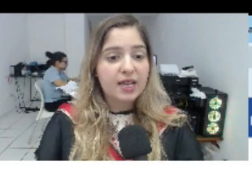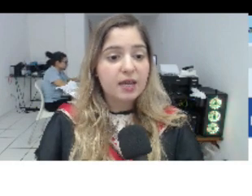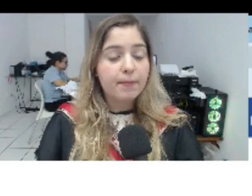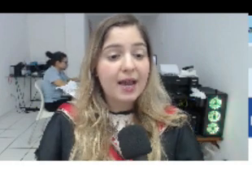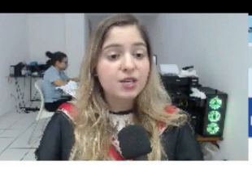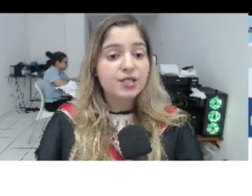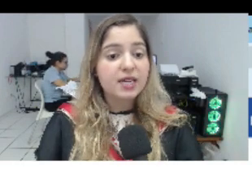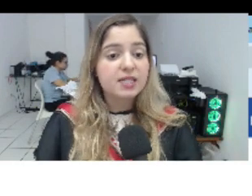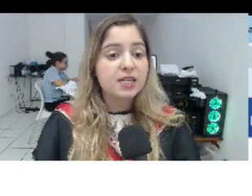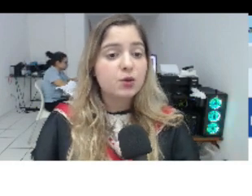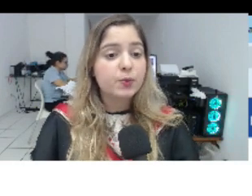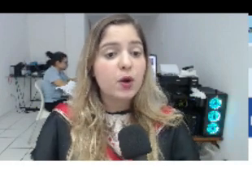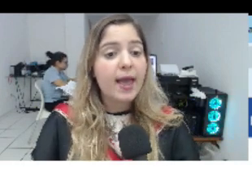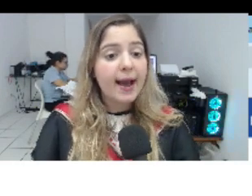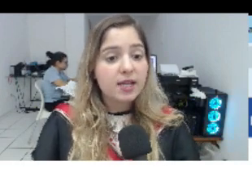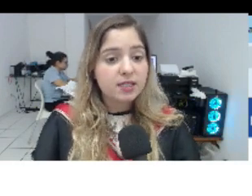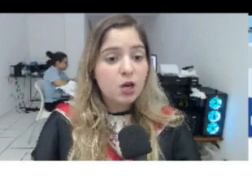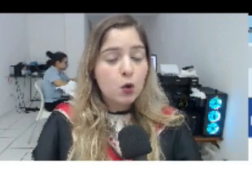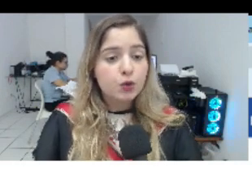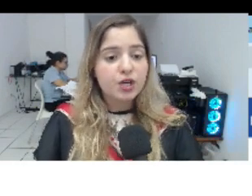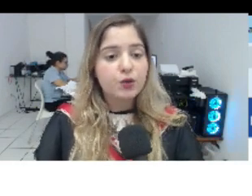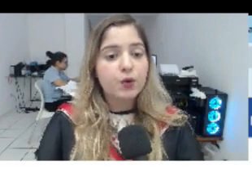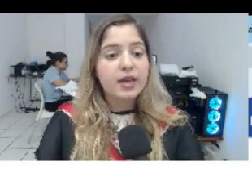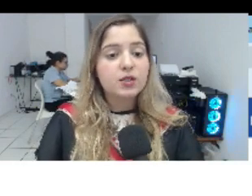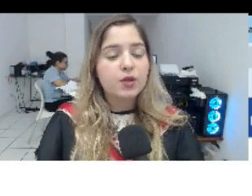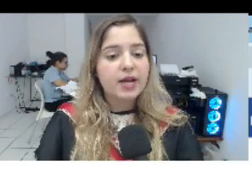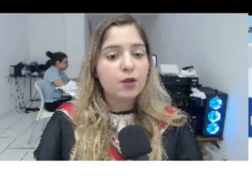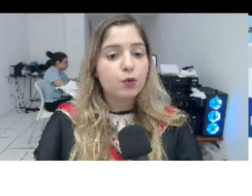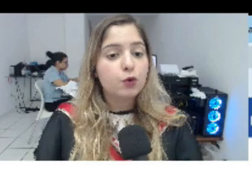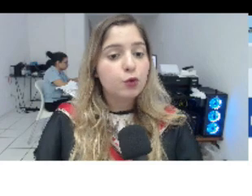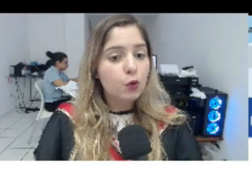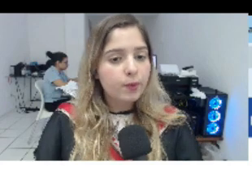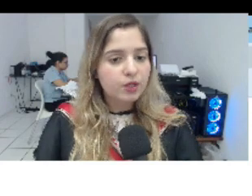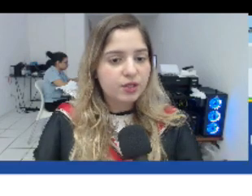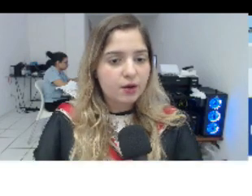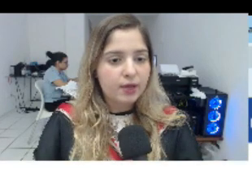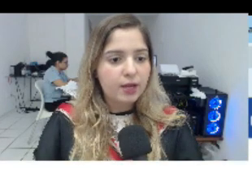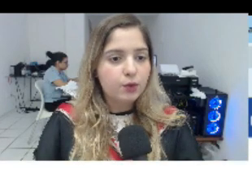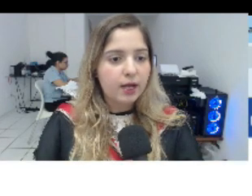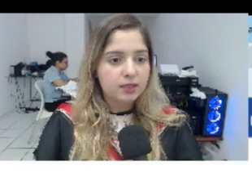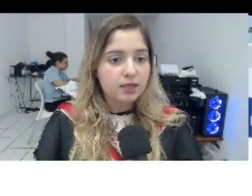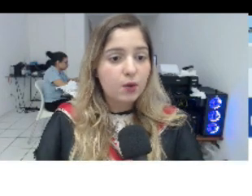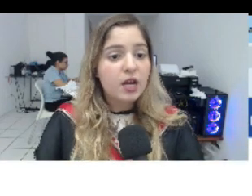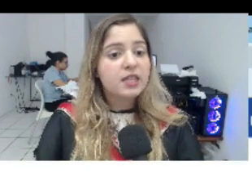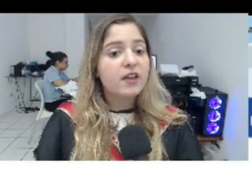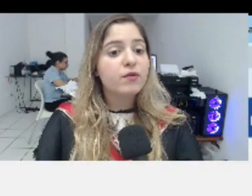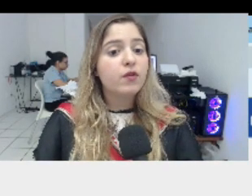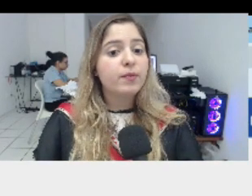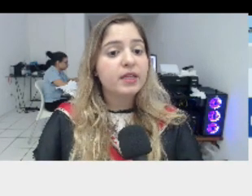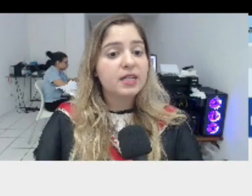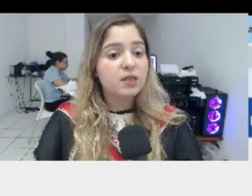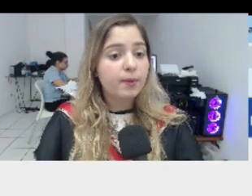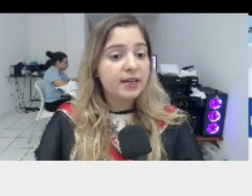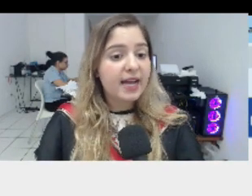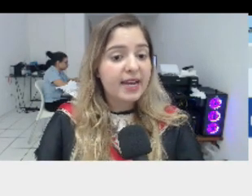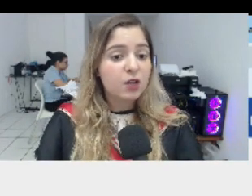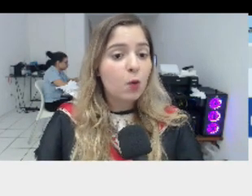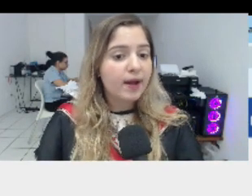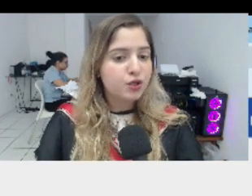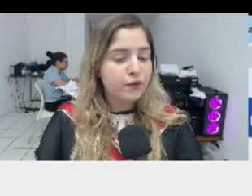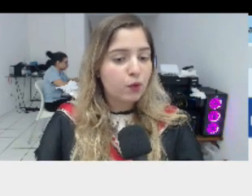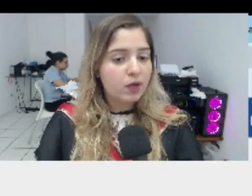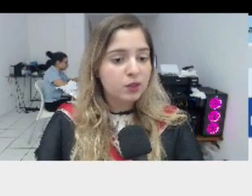em destaque mais de R$ 700 mil. O diretor exonerado do Ministério da Educação teve movimentação